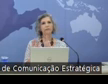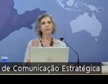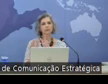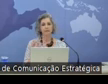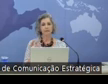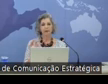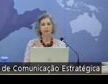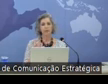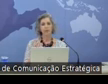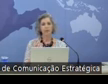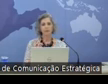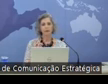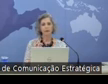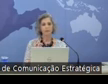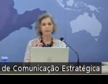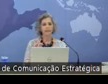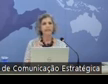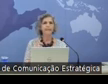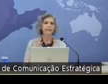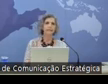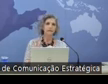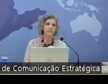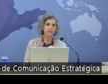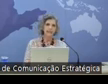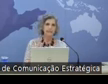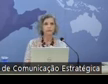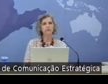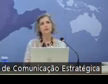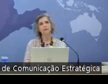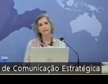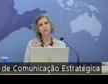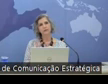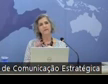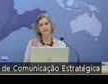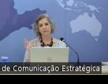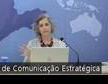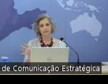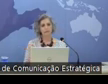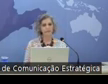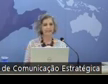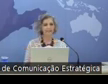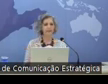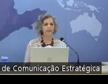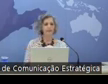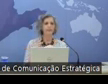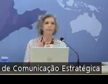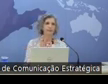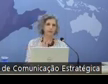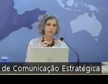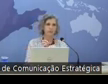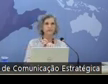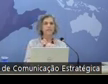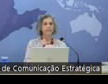botão que você tira informação mensal ou anual tá E aí você dessas informações mensagem sou mais você tem informação demográfica